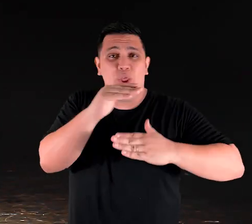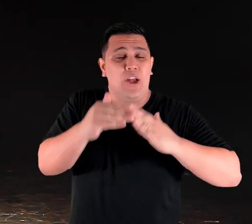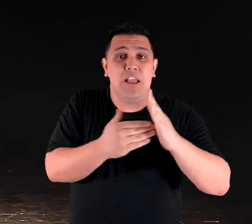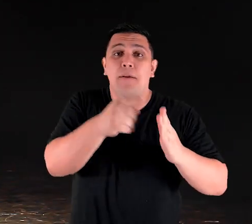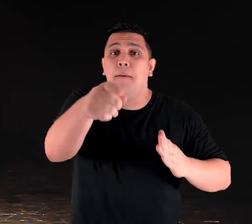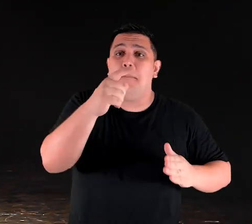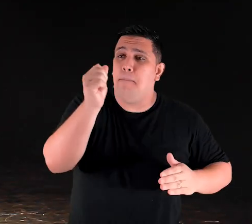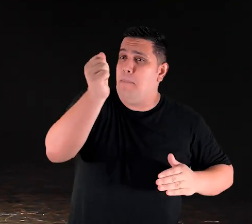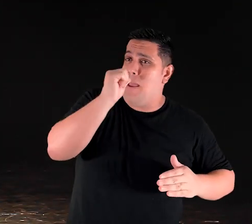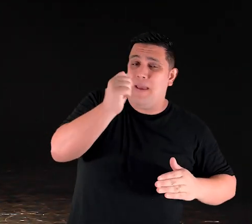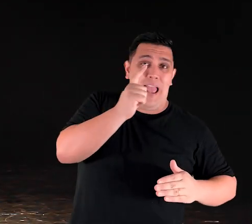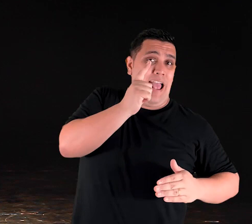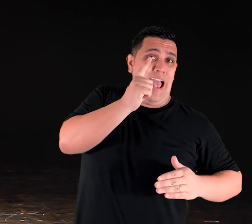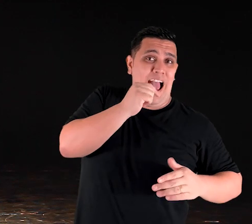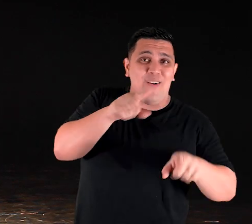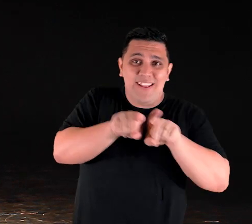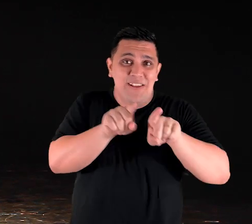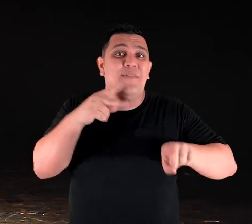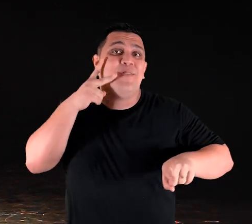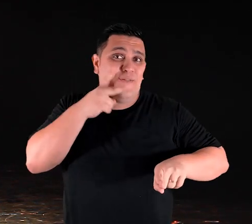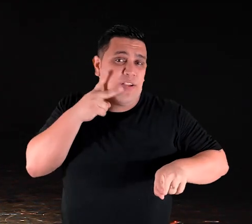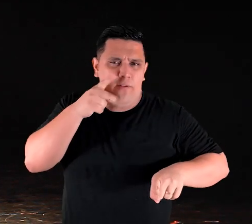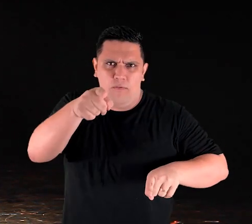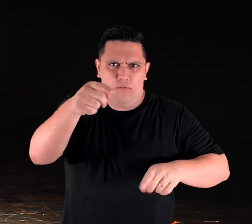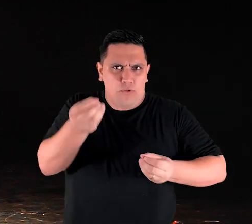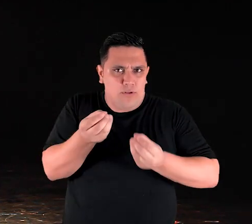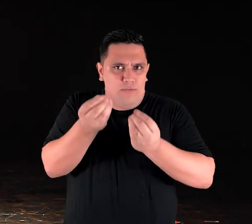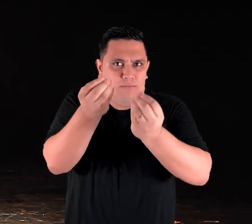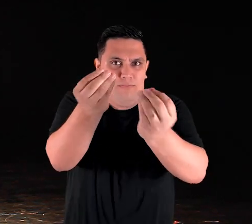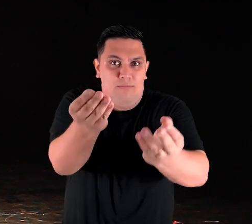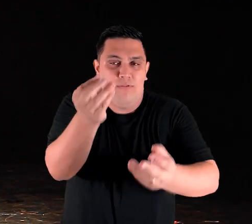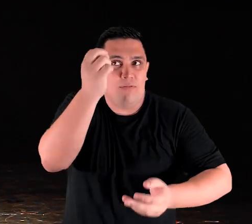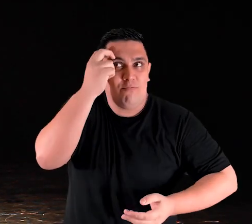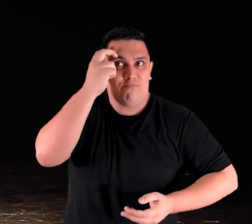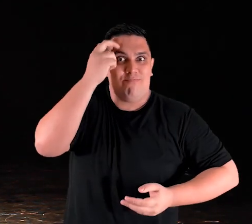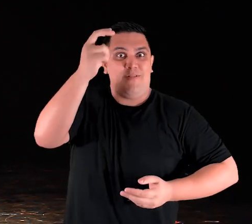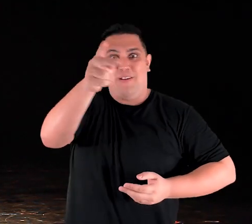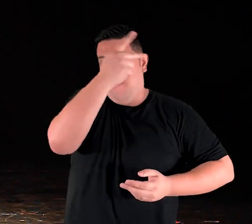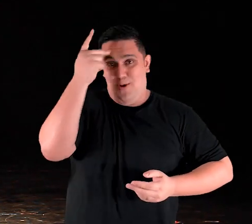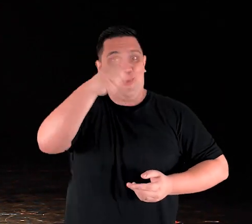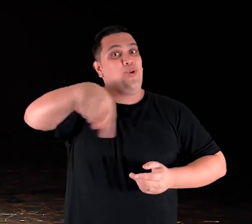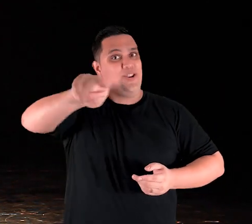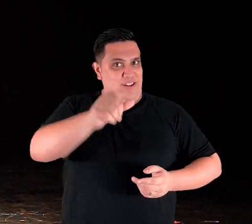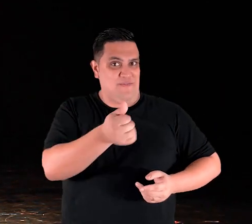bebem água e vinho e dão sabedoria para quem nelas bebem.